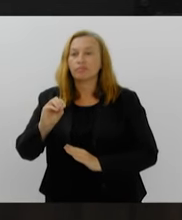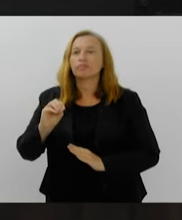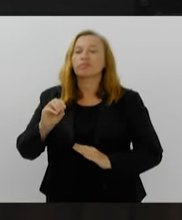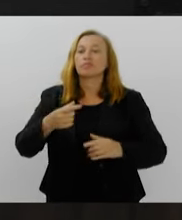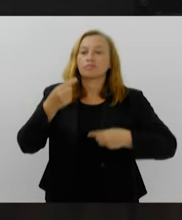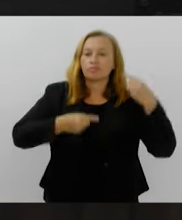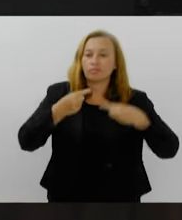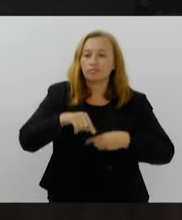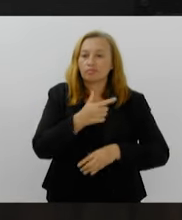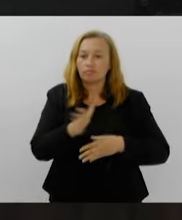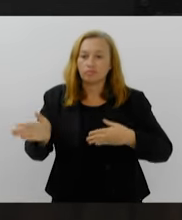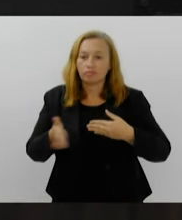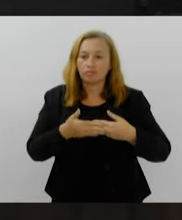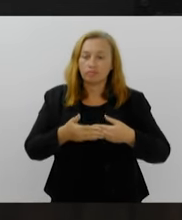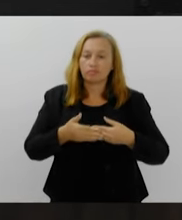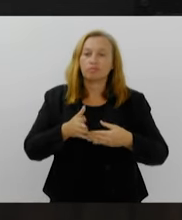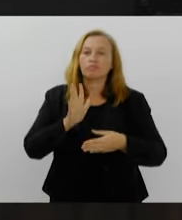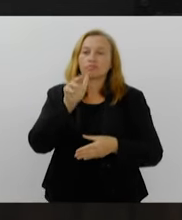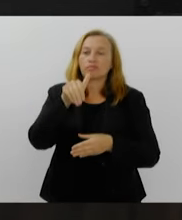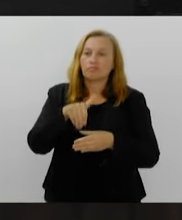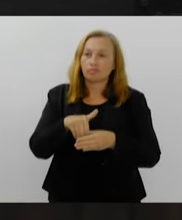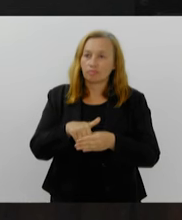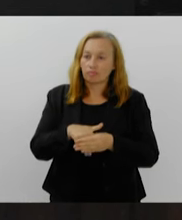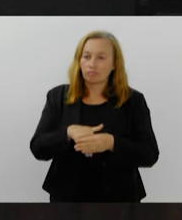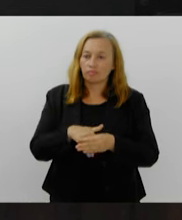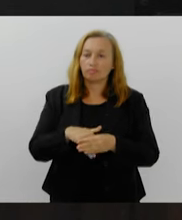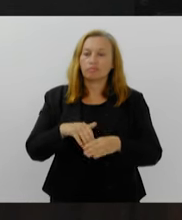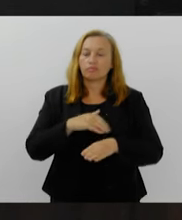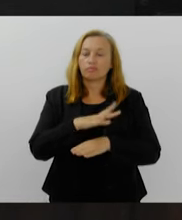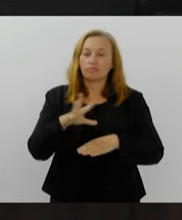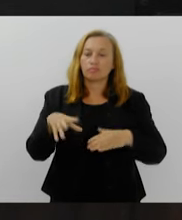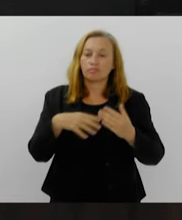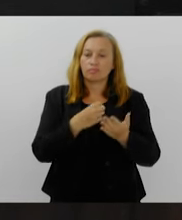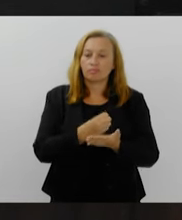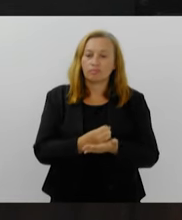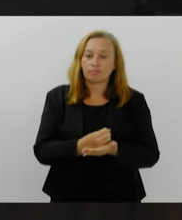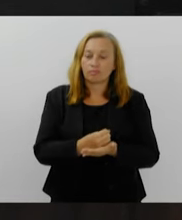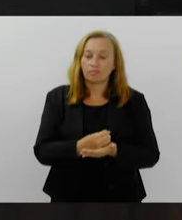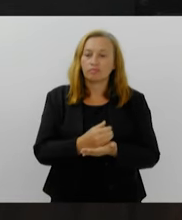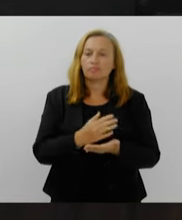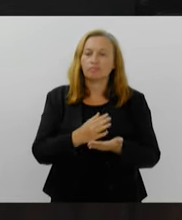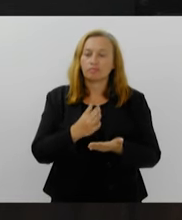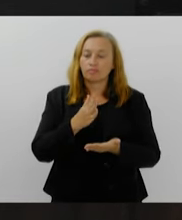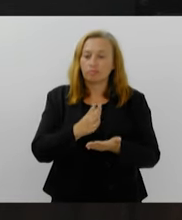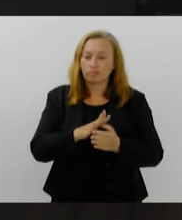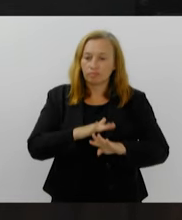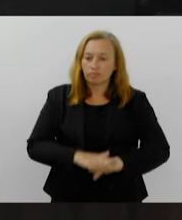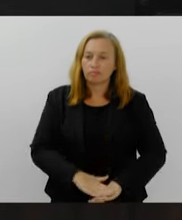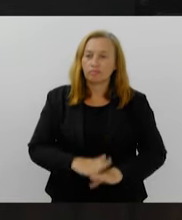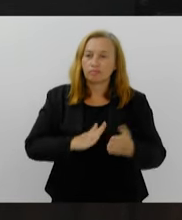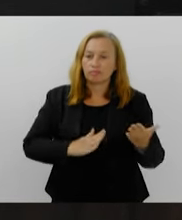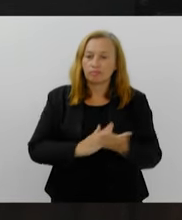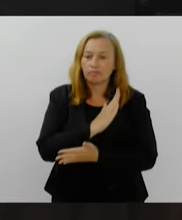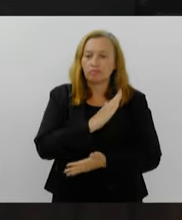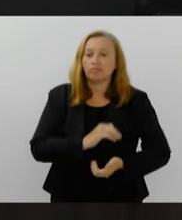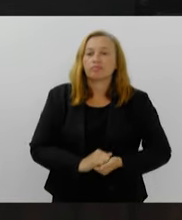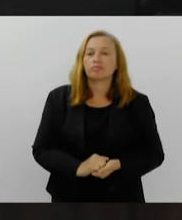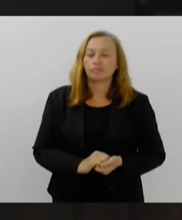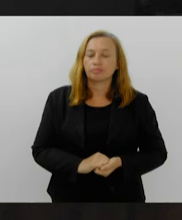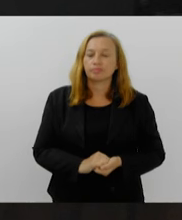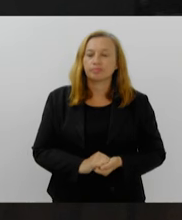havendo Quem Queira discutir encerrada a discussão em votação senhores que aprova permaneça Como estão